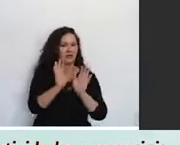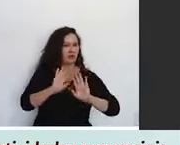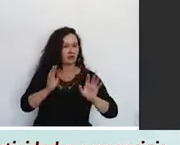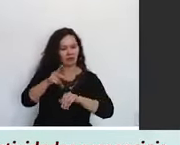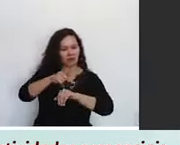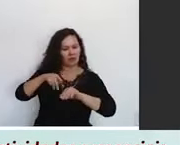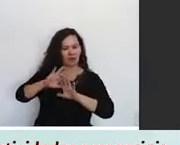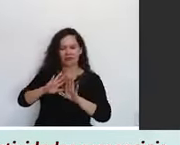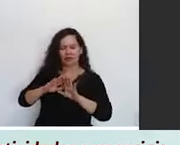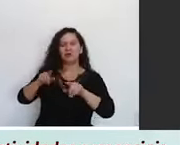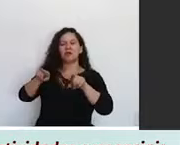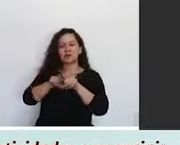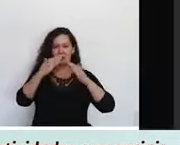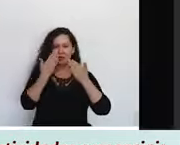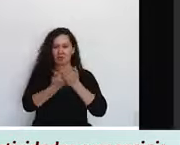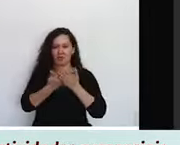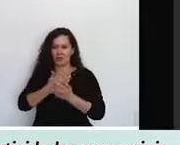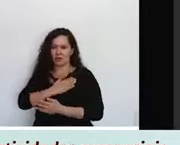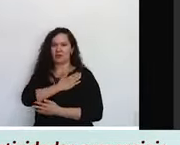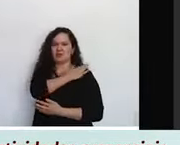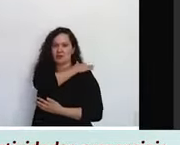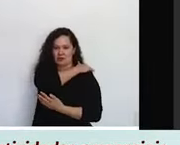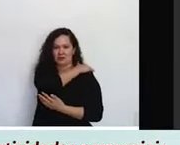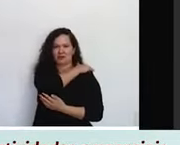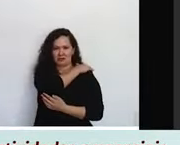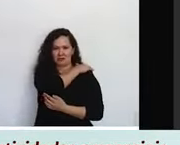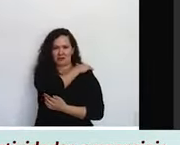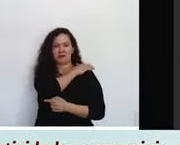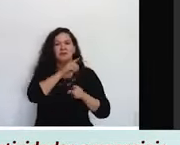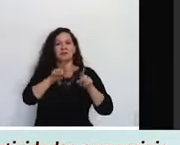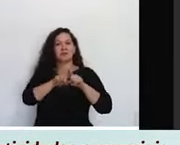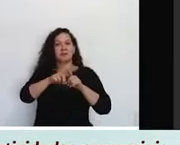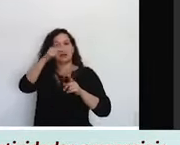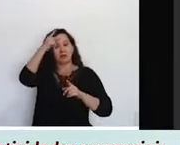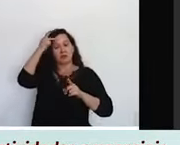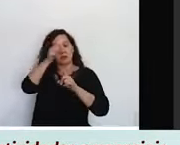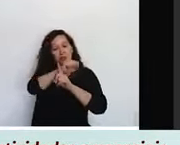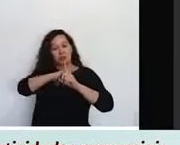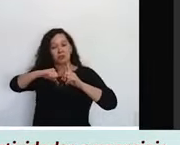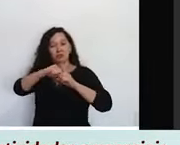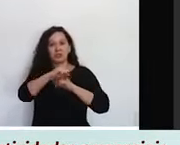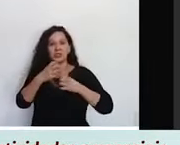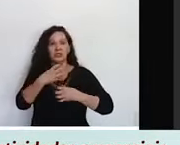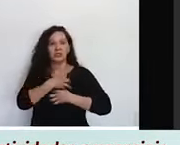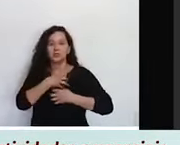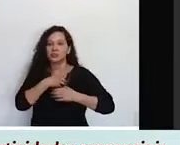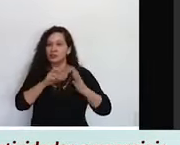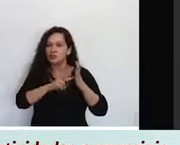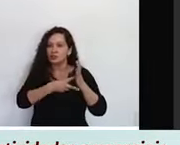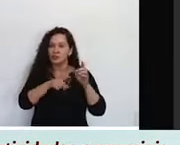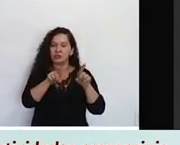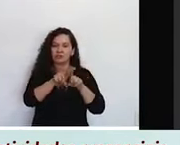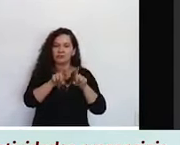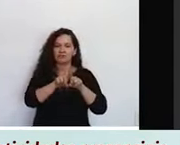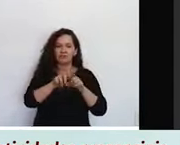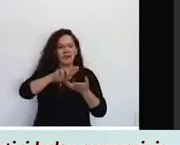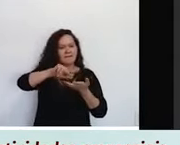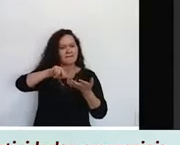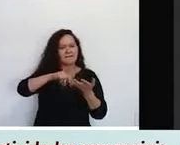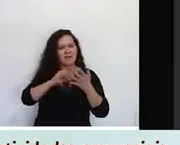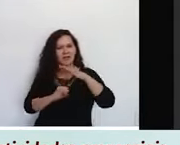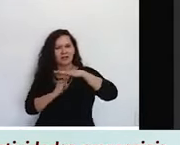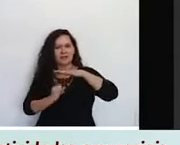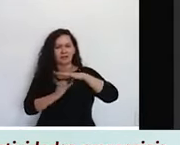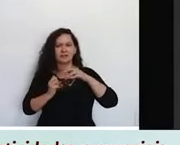também mundialmente, E a reação da sociedade, a reação do Simpro, a reação de várias entidades foi